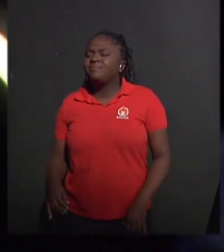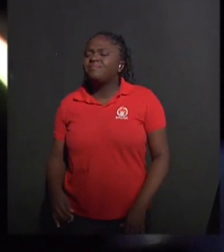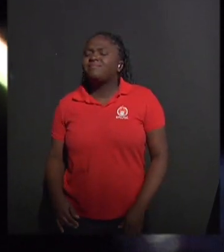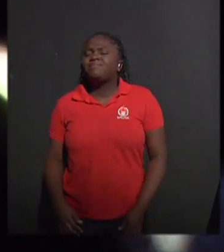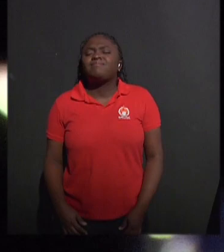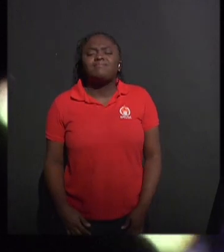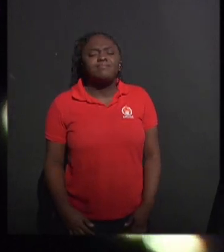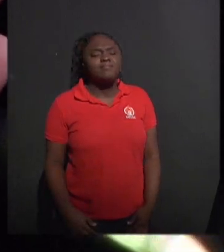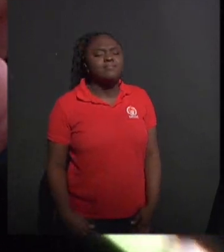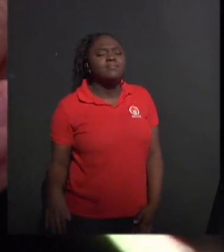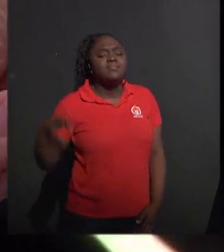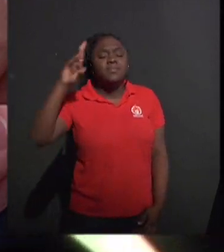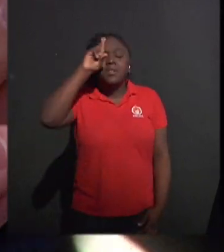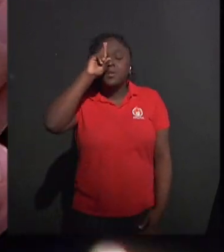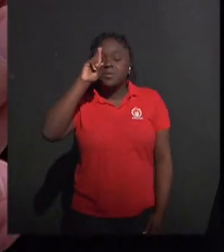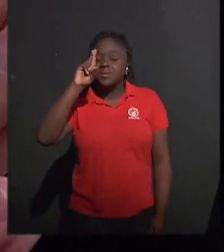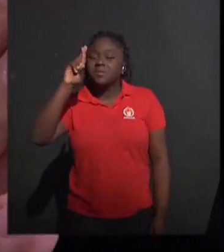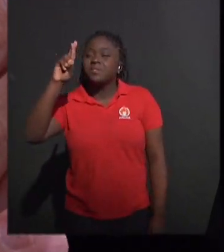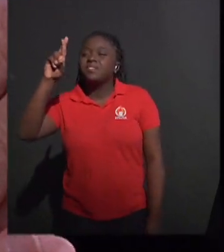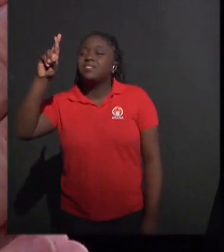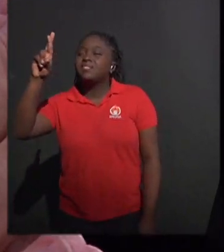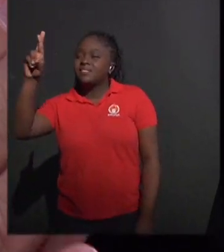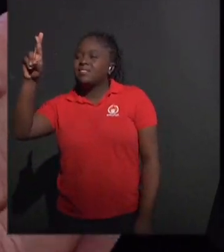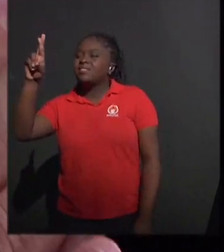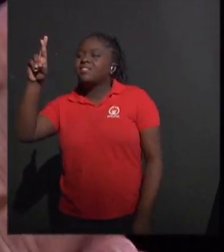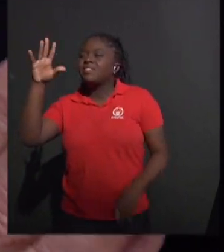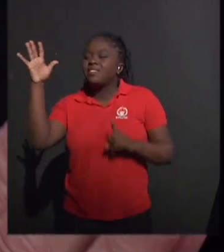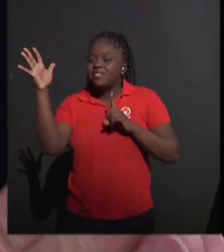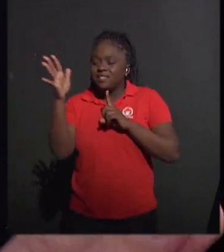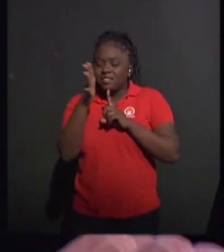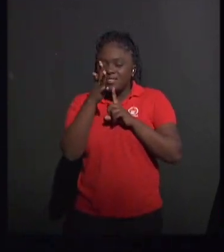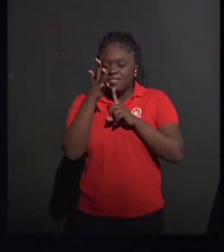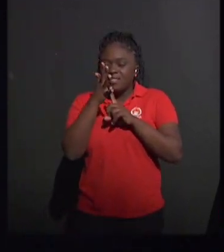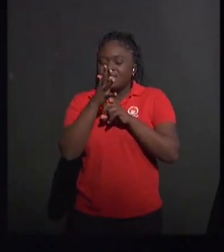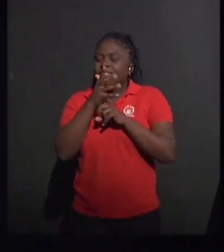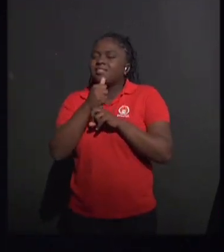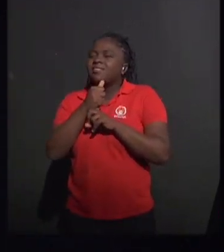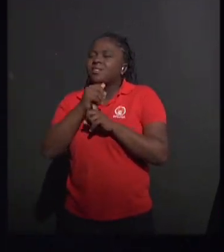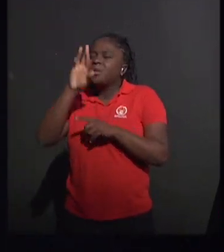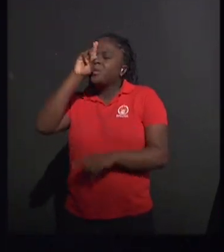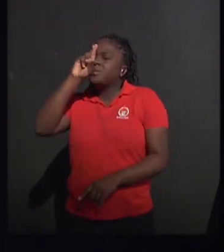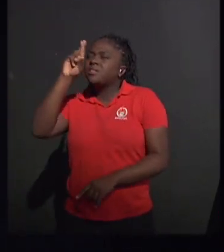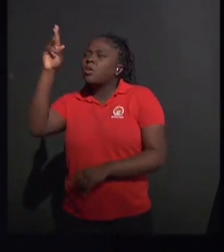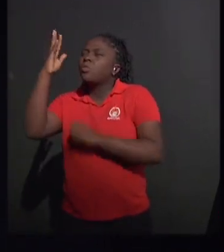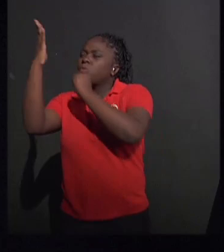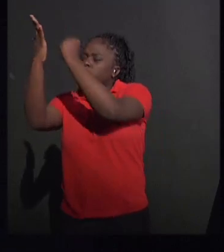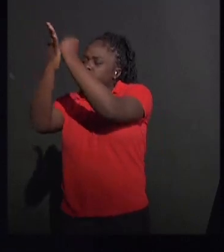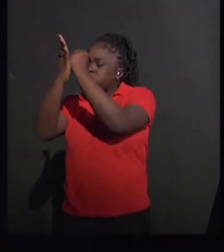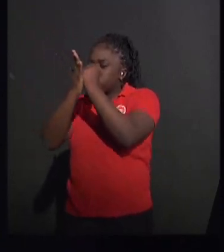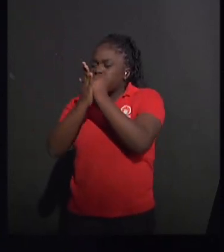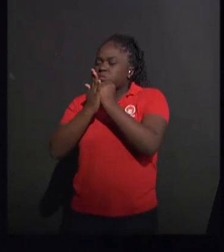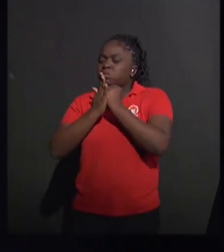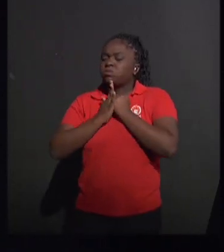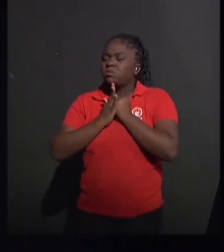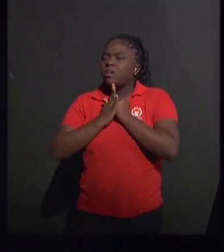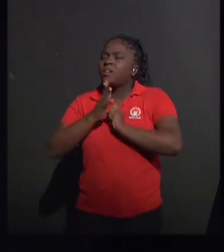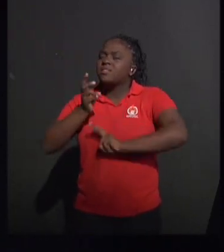Tu és o nosso refúgio. Tu és o nosso socorro, bem